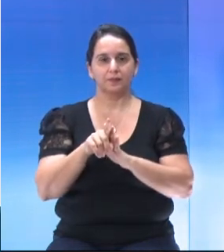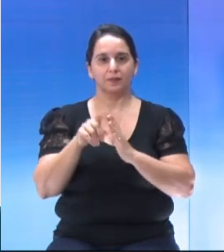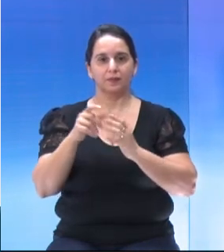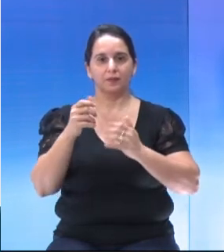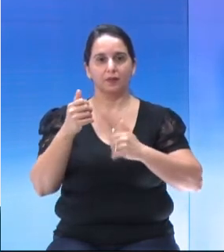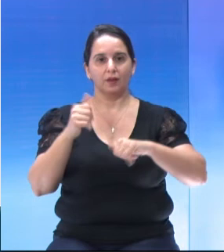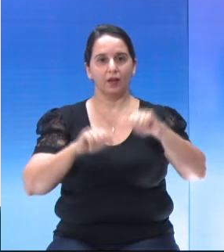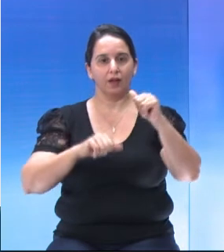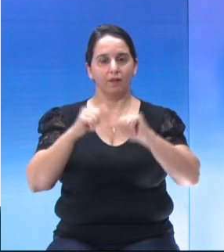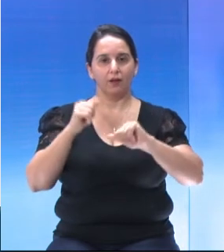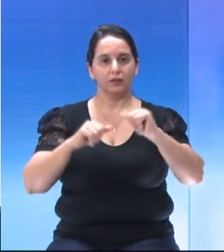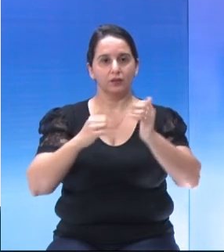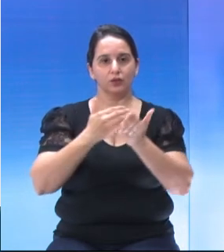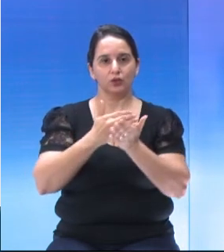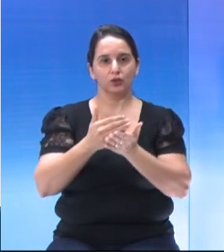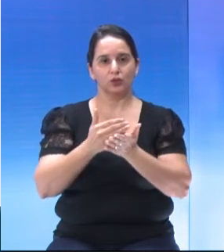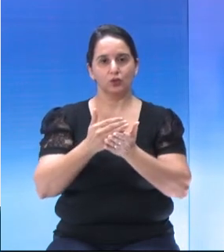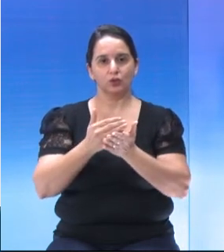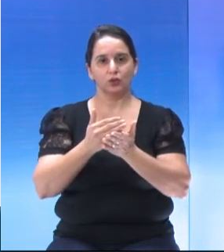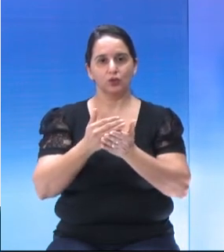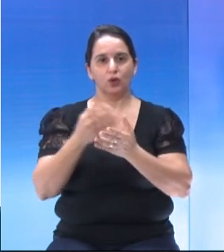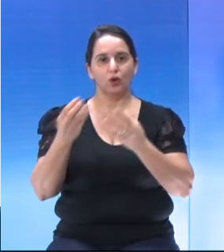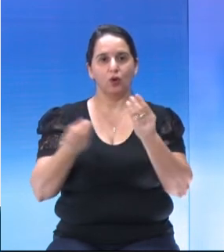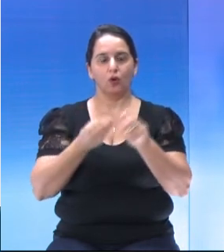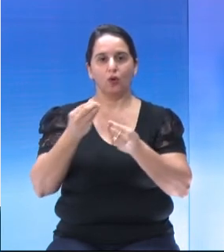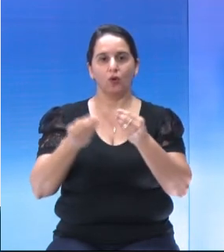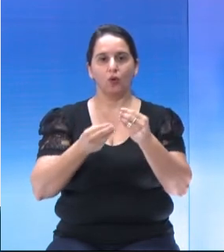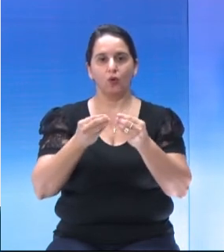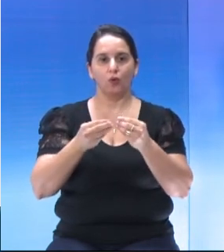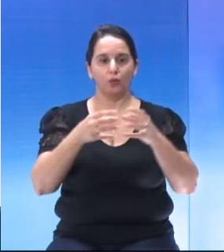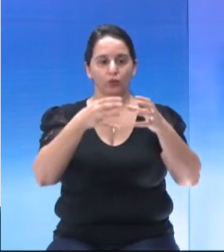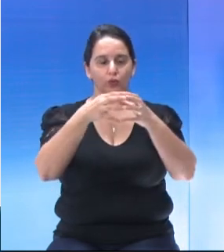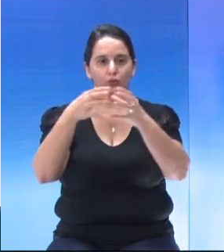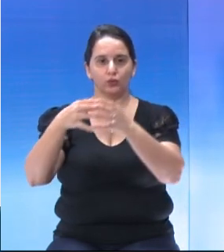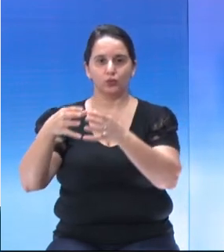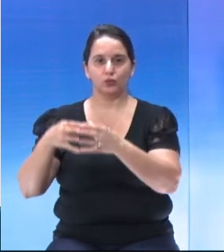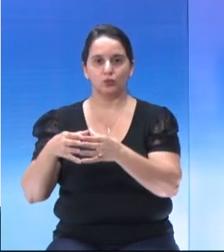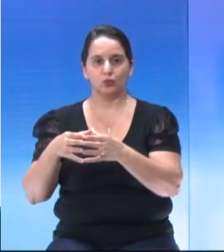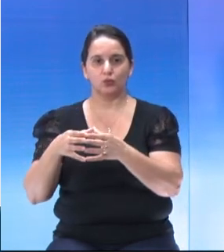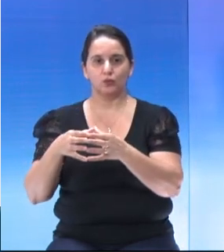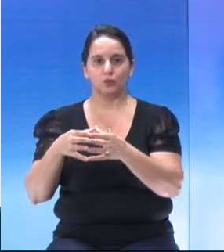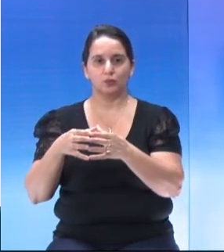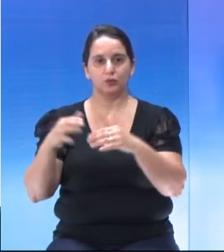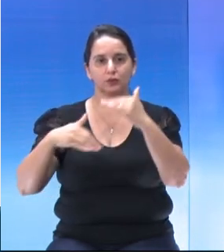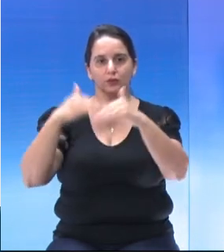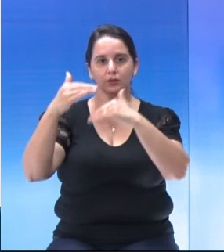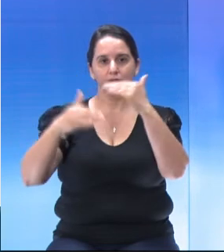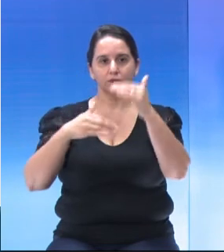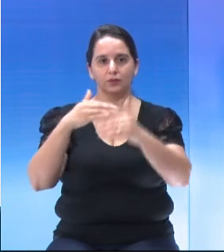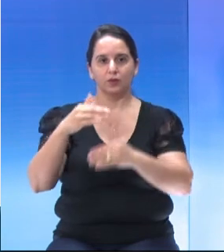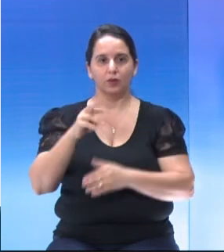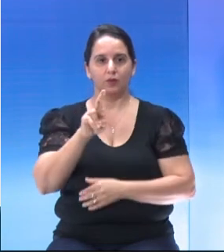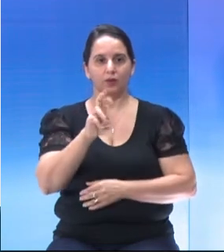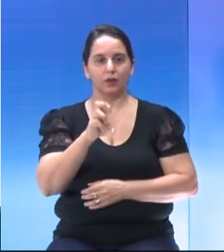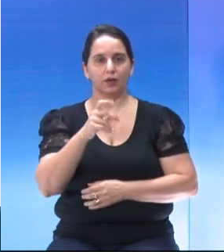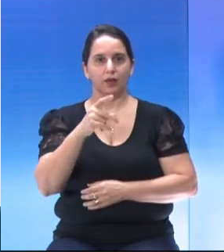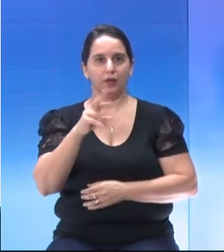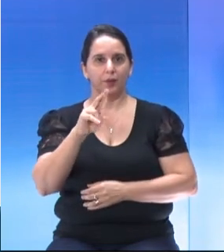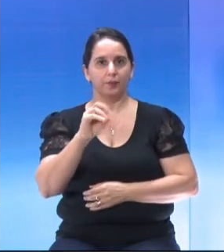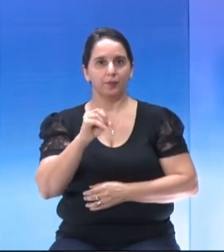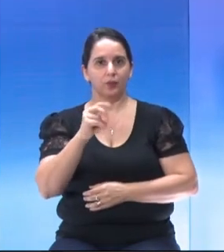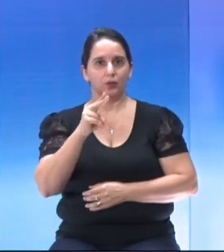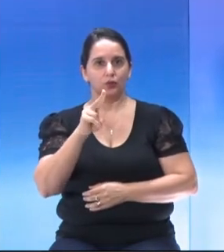Nesta questão, avalie inicialmente o tipo de reprodução de cada classe dos animais citados. Se